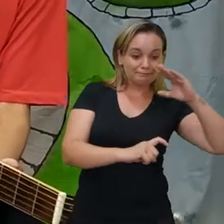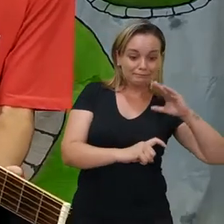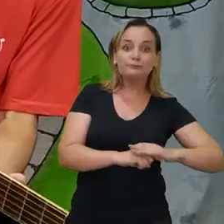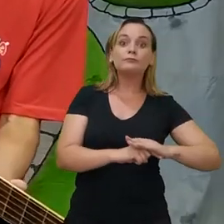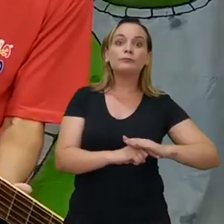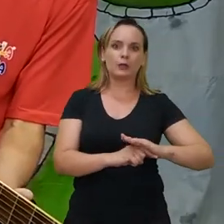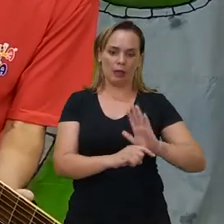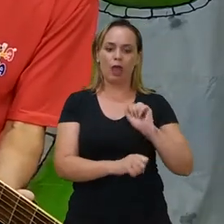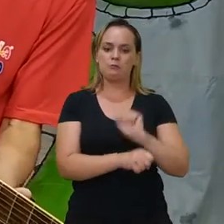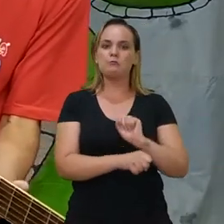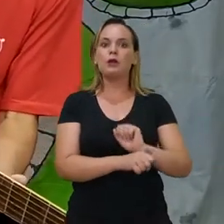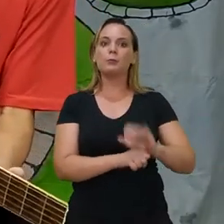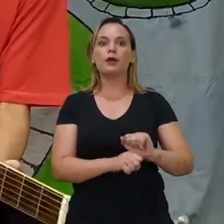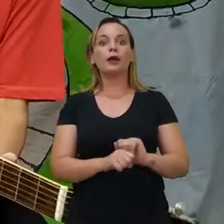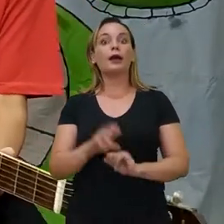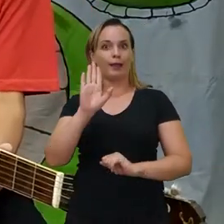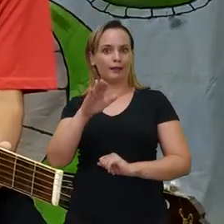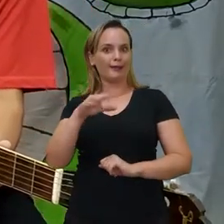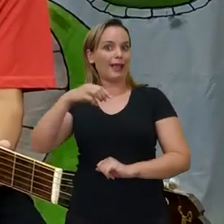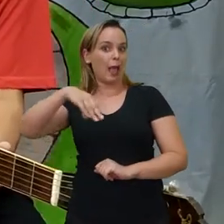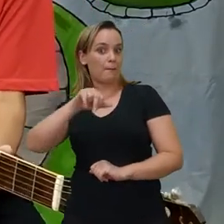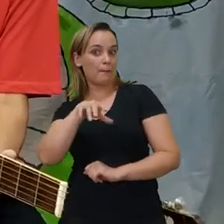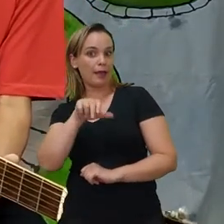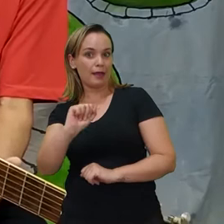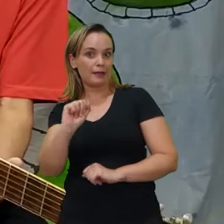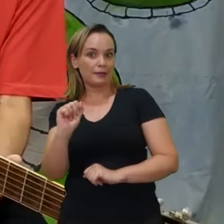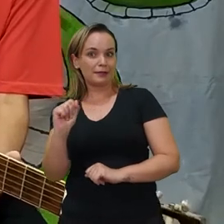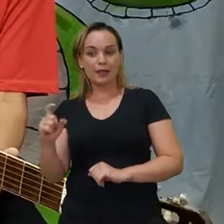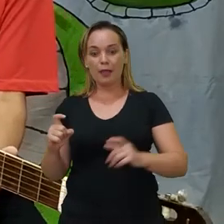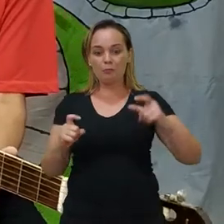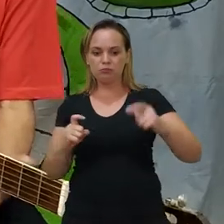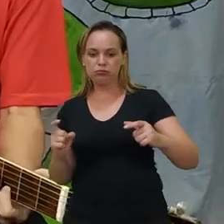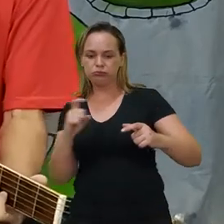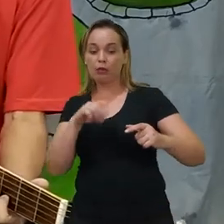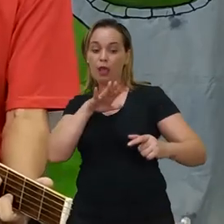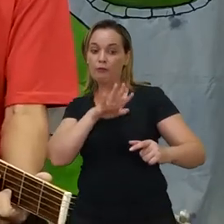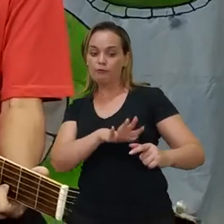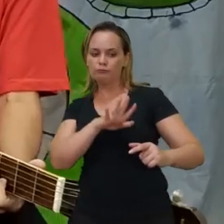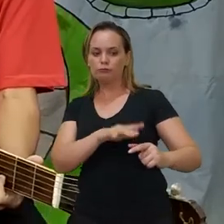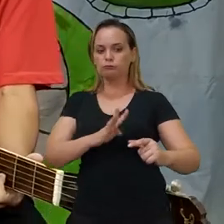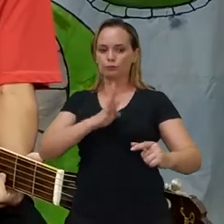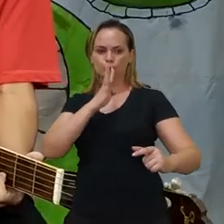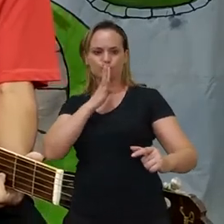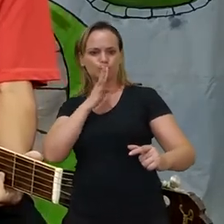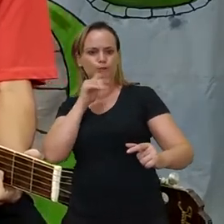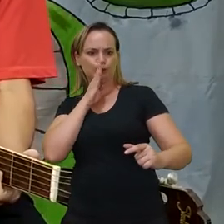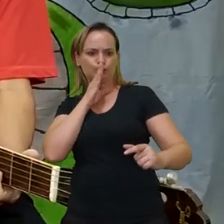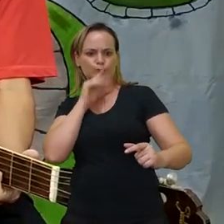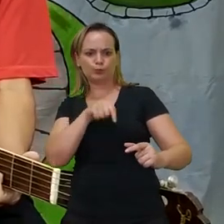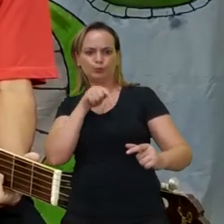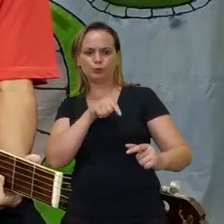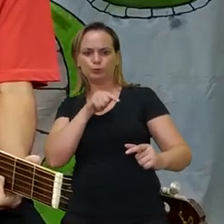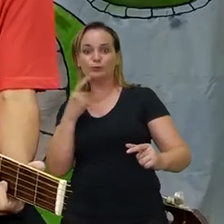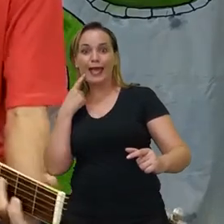Dona Maria, então, colocou a ratoeira na cozinha e deixou ali parada, calada, muda. E